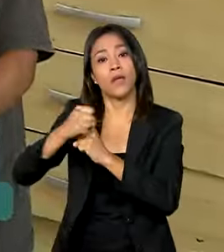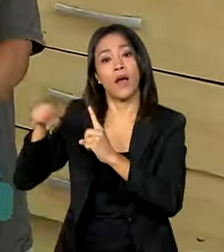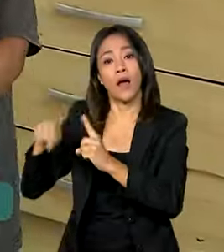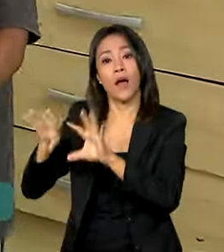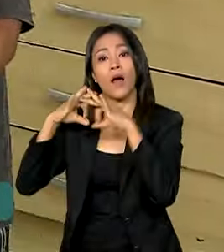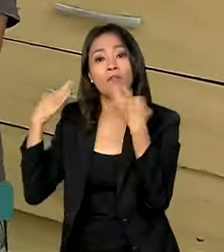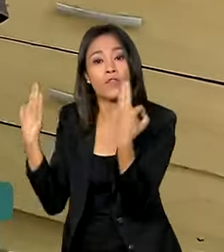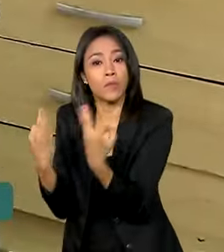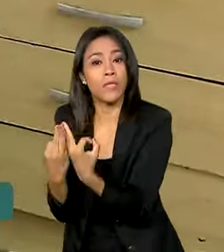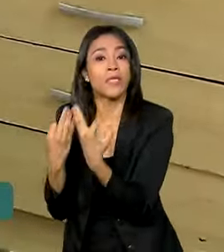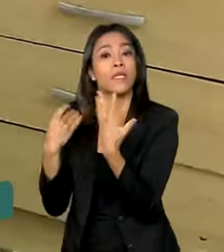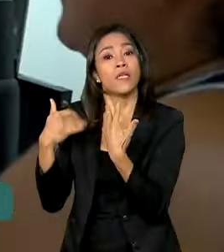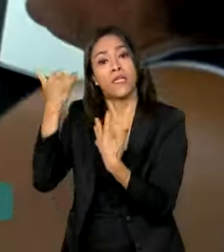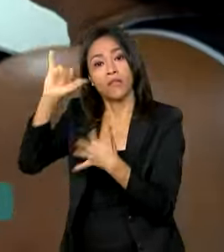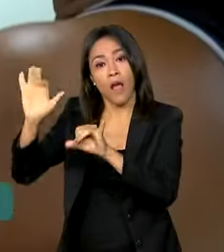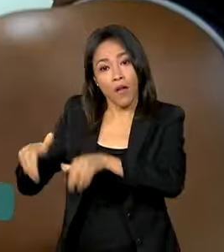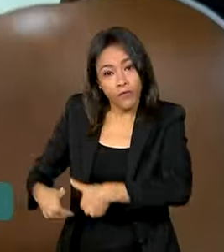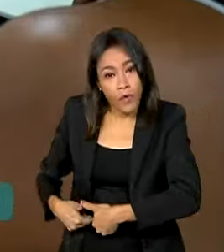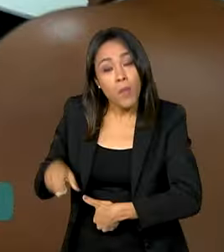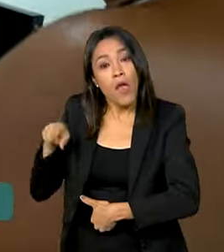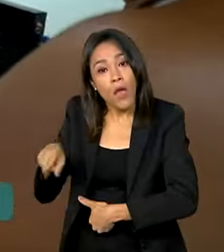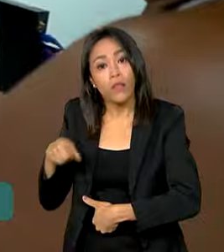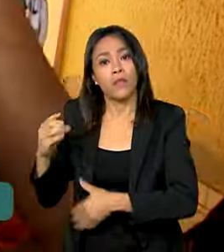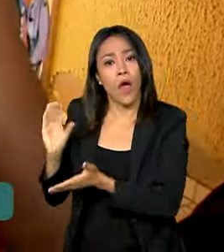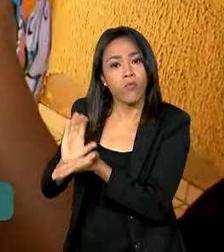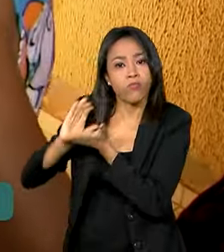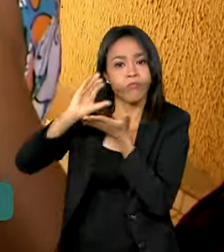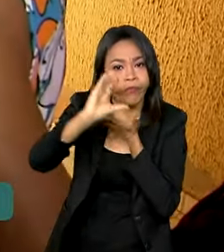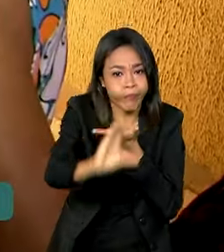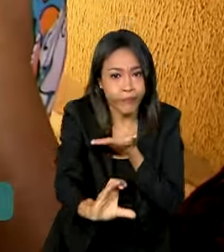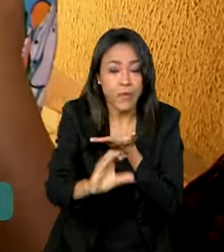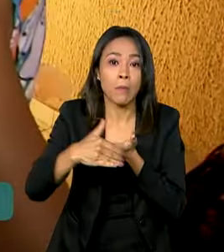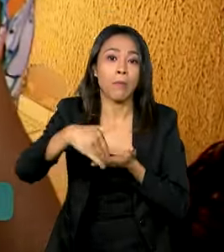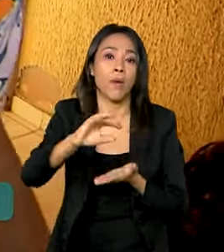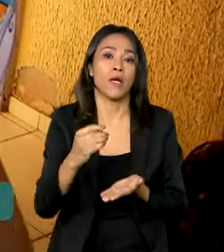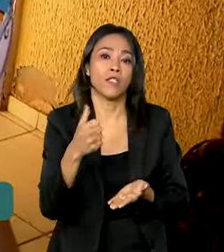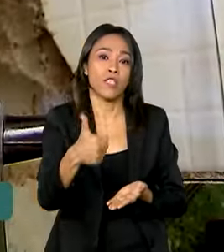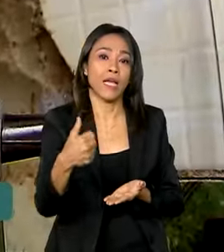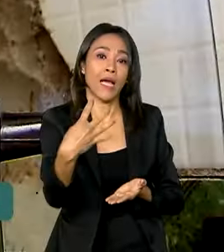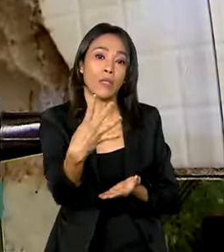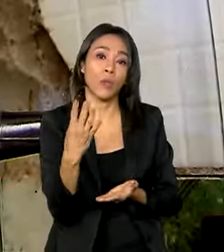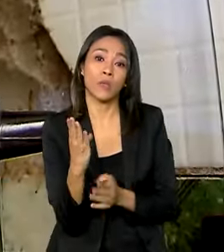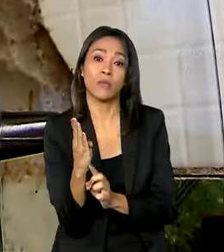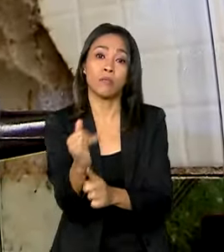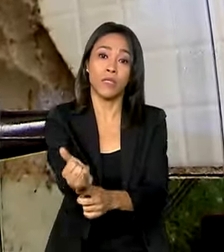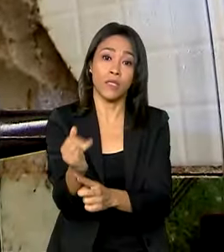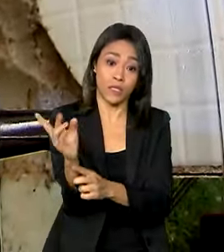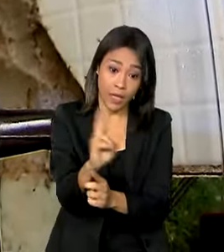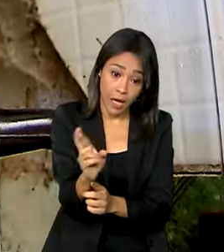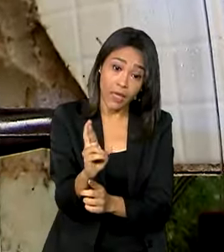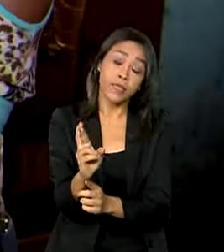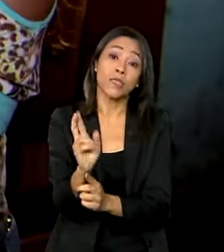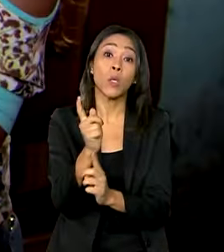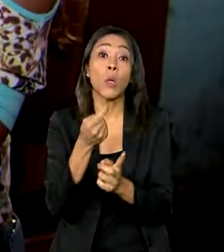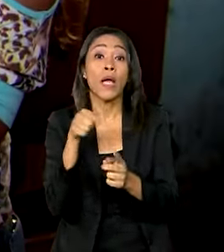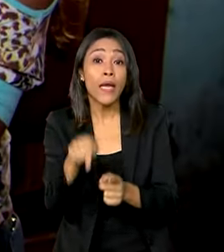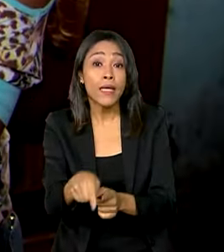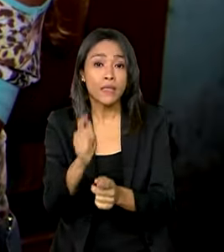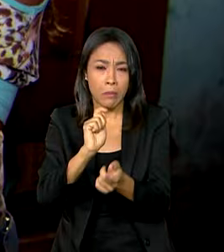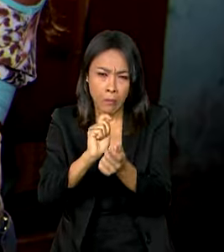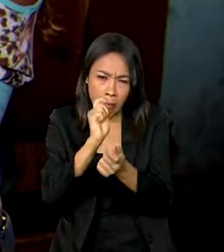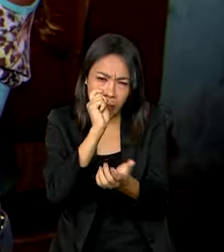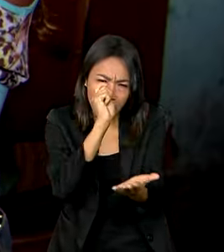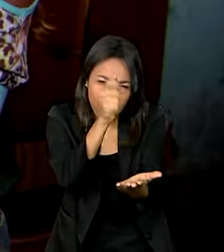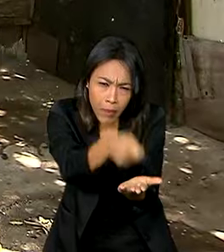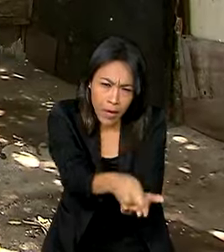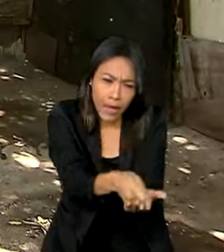família e combate à fome está investindo mais de R 14 bilhões deais com o pagamento médio